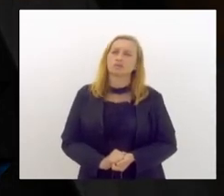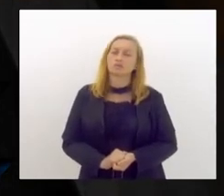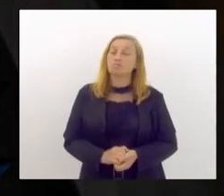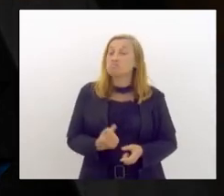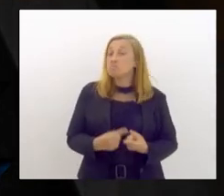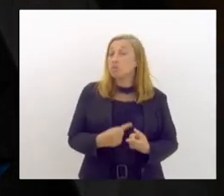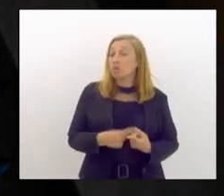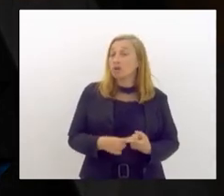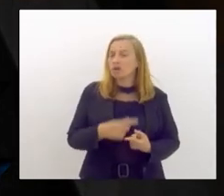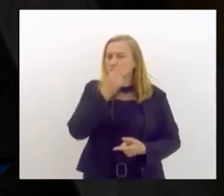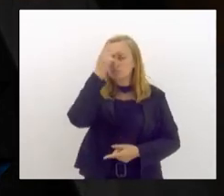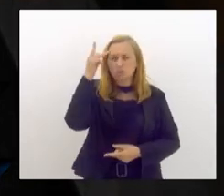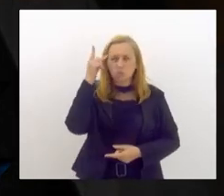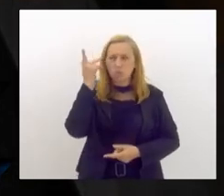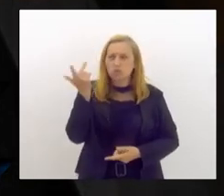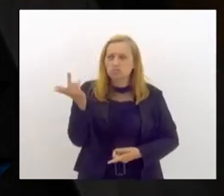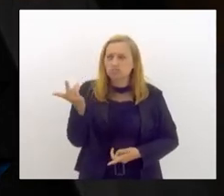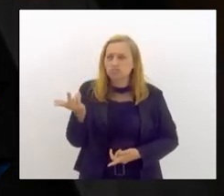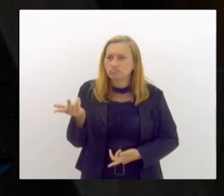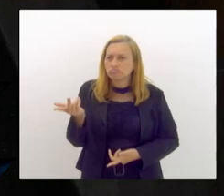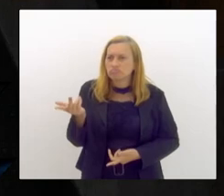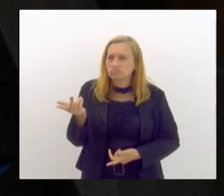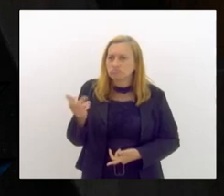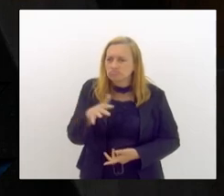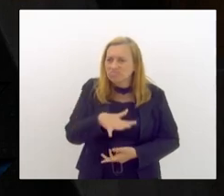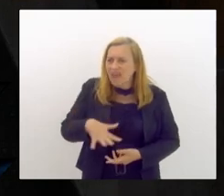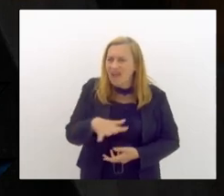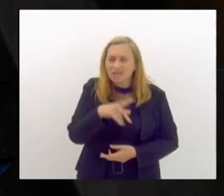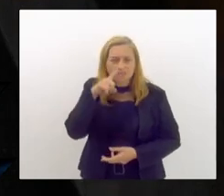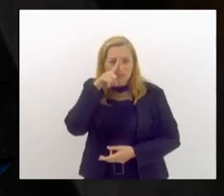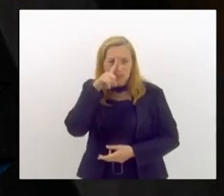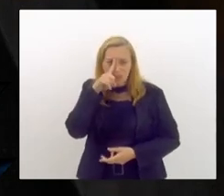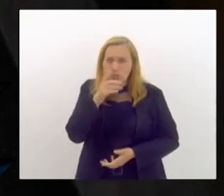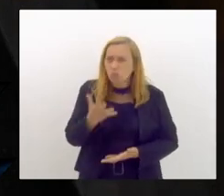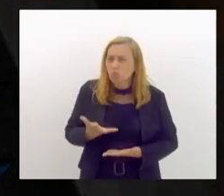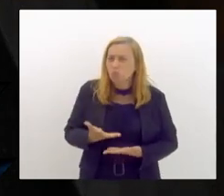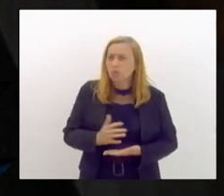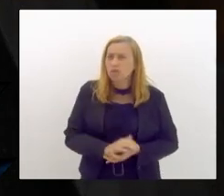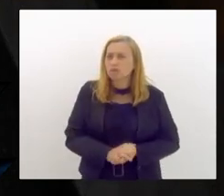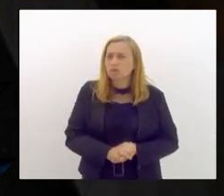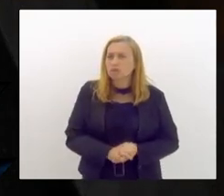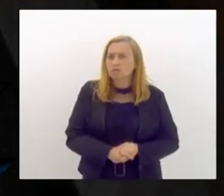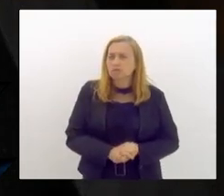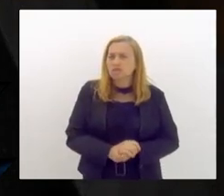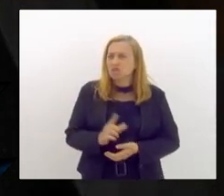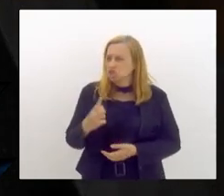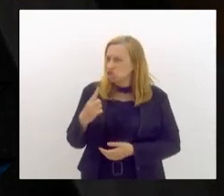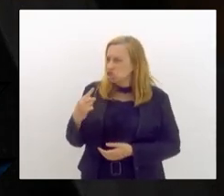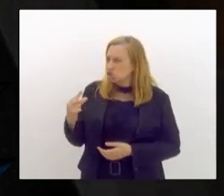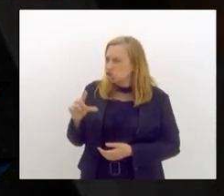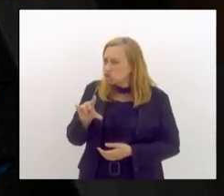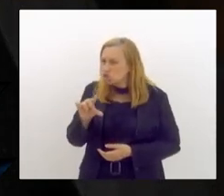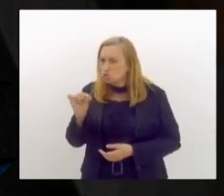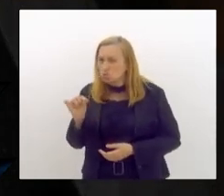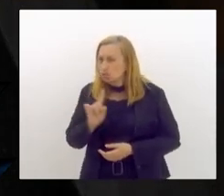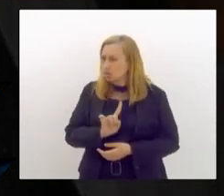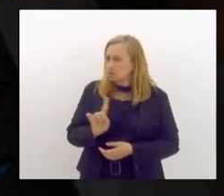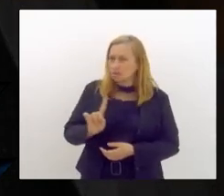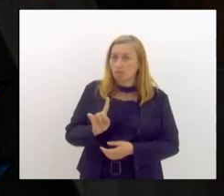Porque as pessoas não moram em área de risco por escolha.